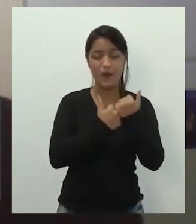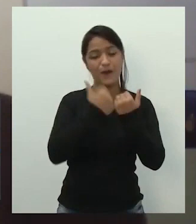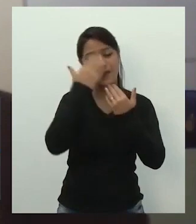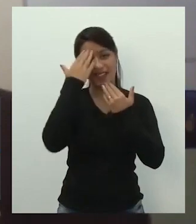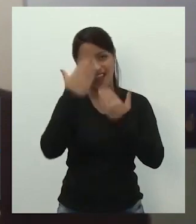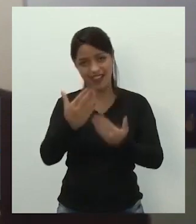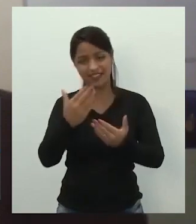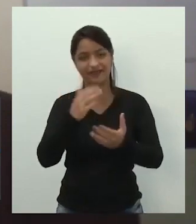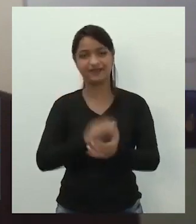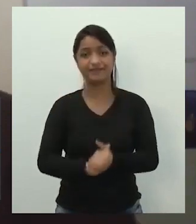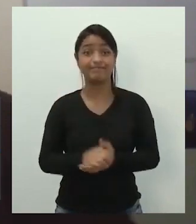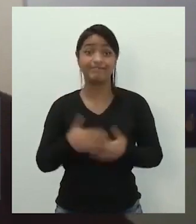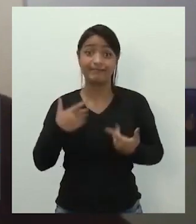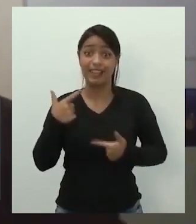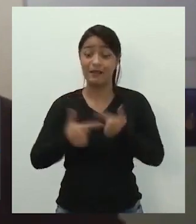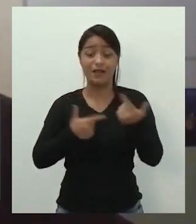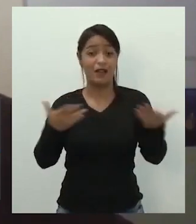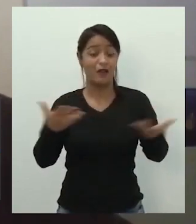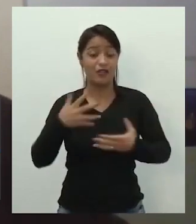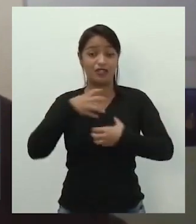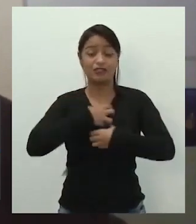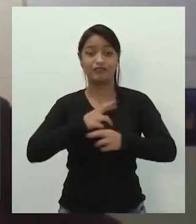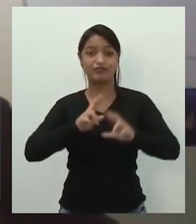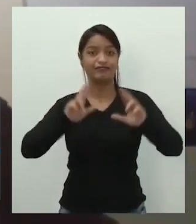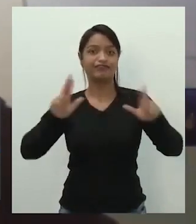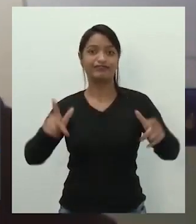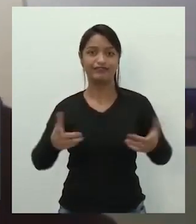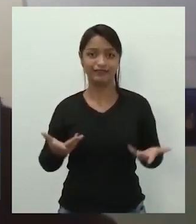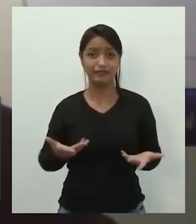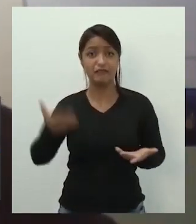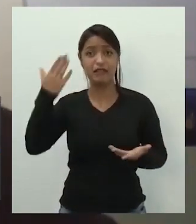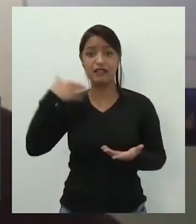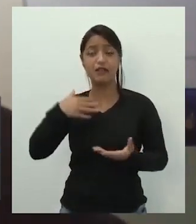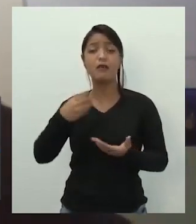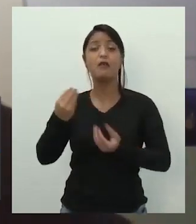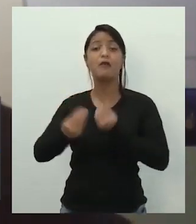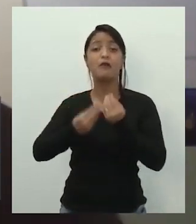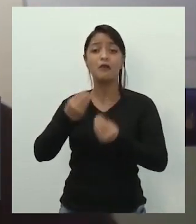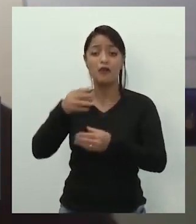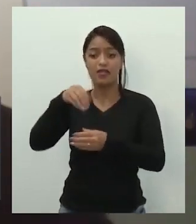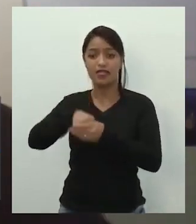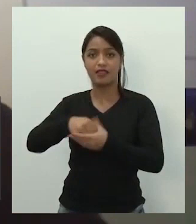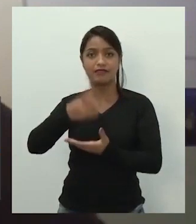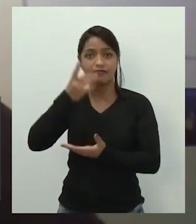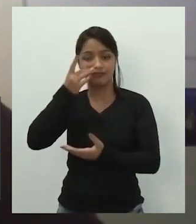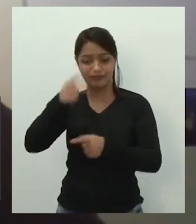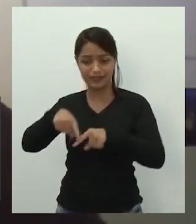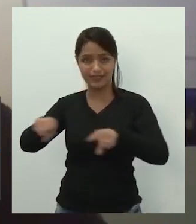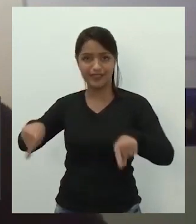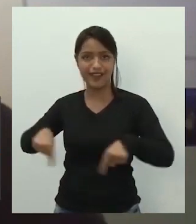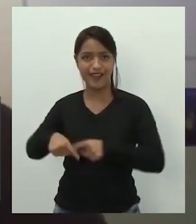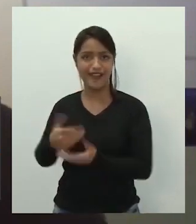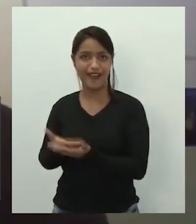Que loucura que virou todo esse trabalho, né? A gente estava na sala de aula, saltou para